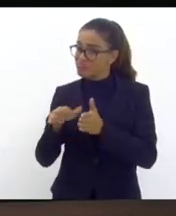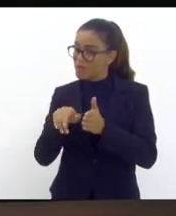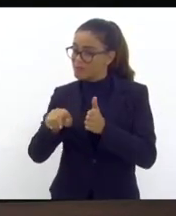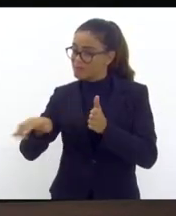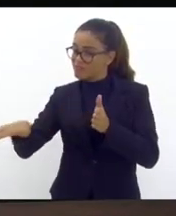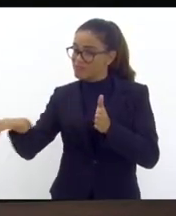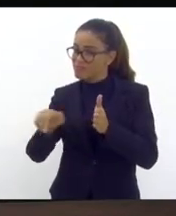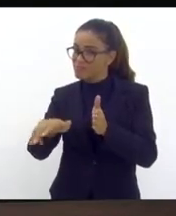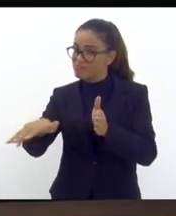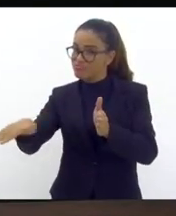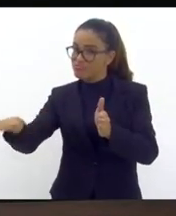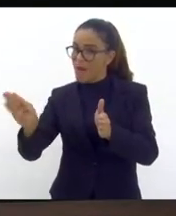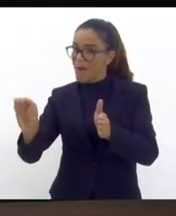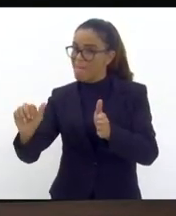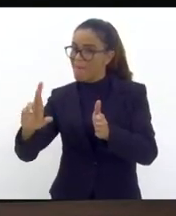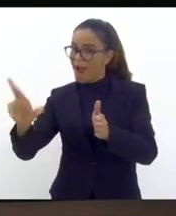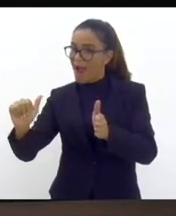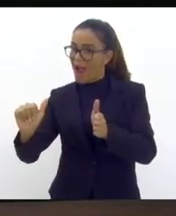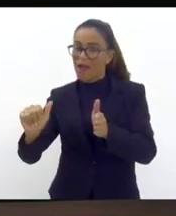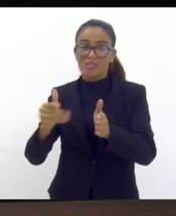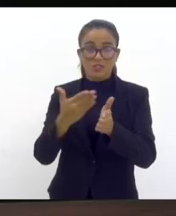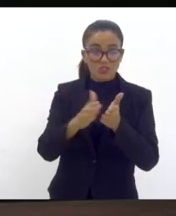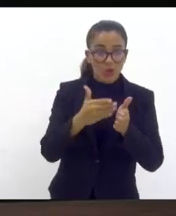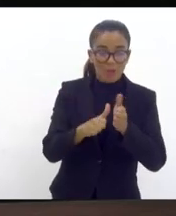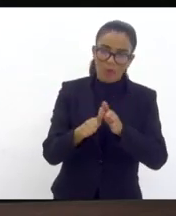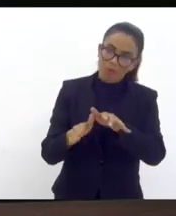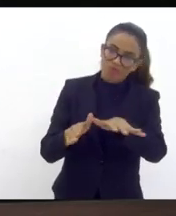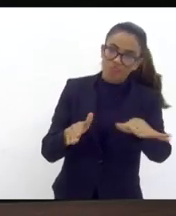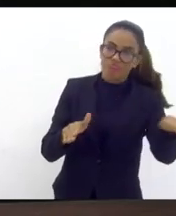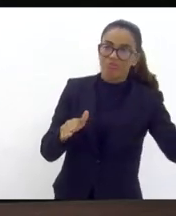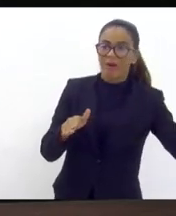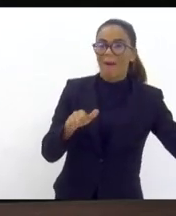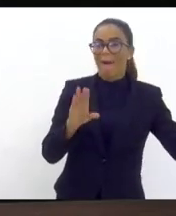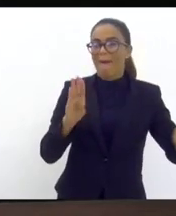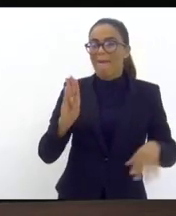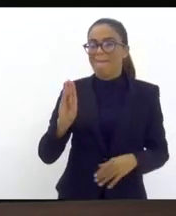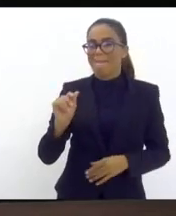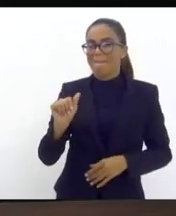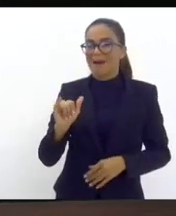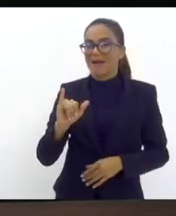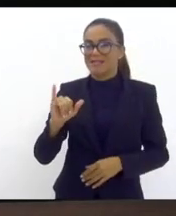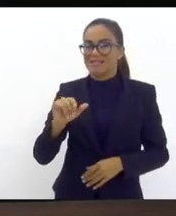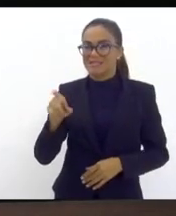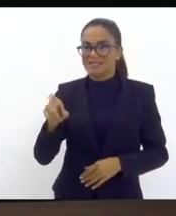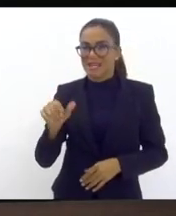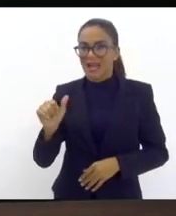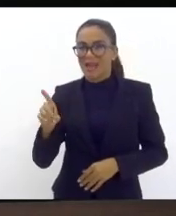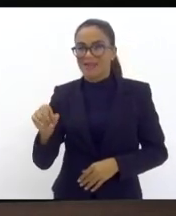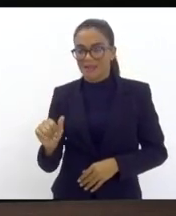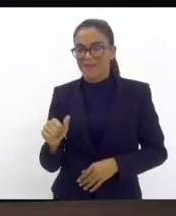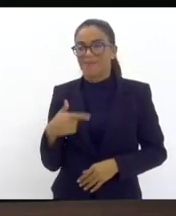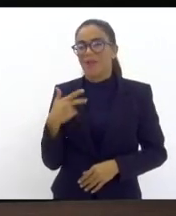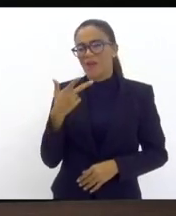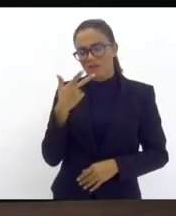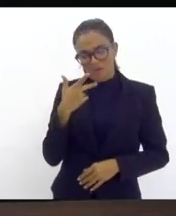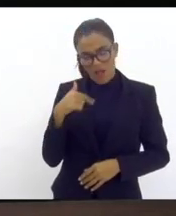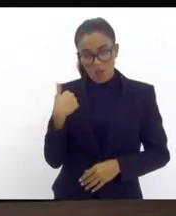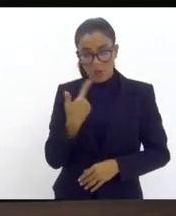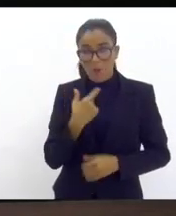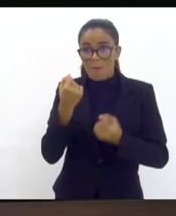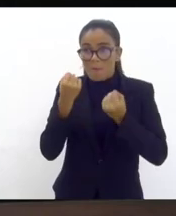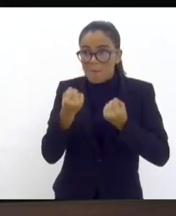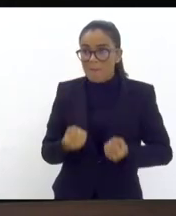abastecer a baixada Fluminense e eu quero terminar aqui que eu sempre falo que o peso do nosso voto aqui vale